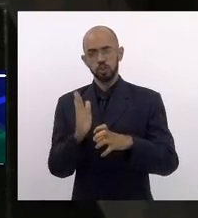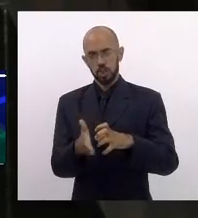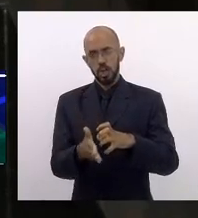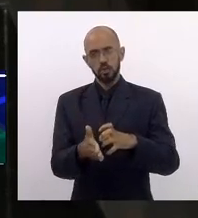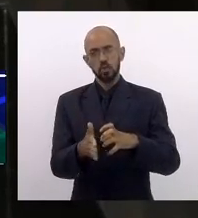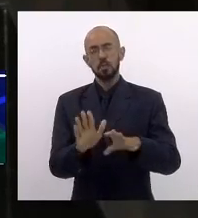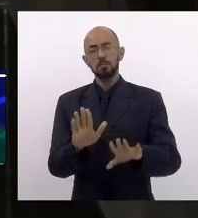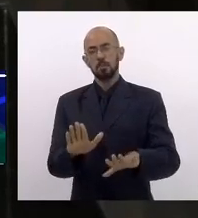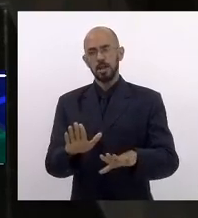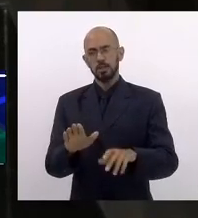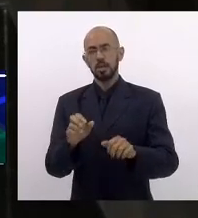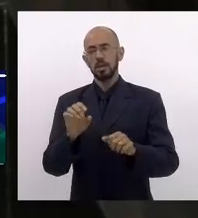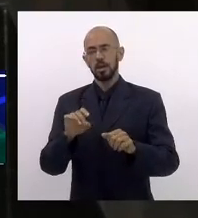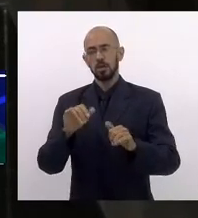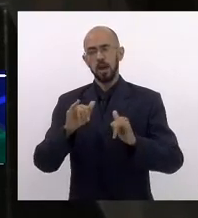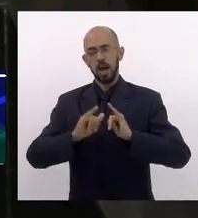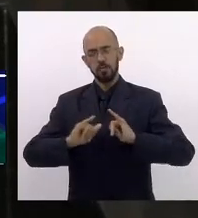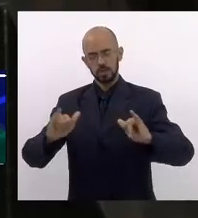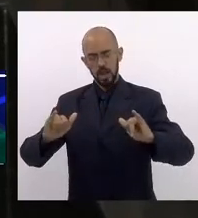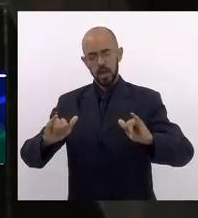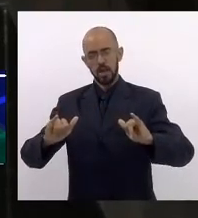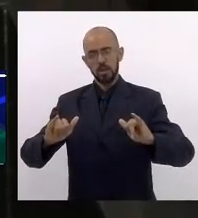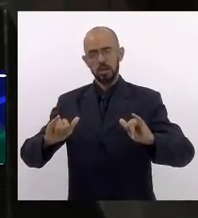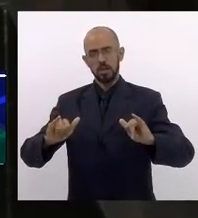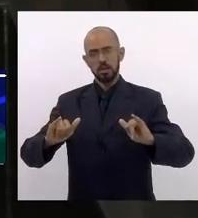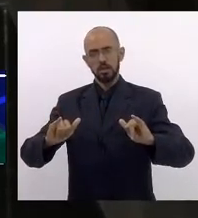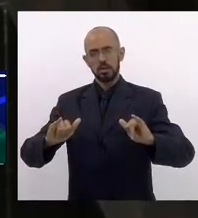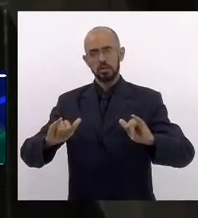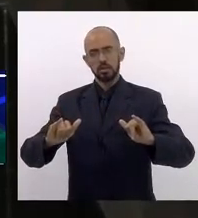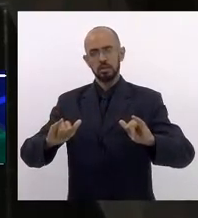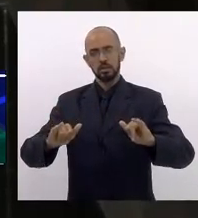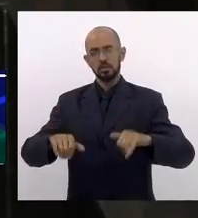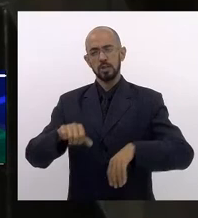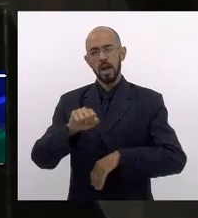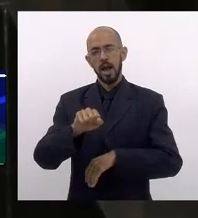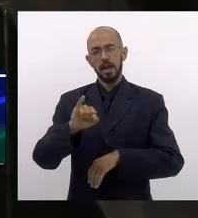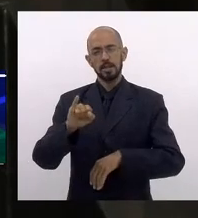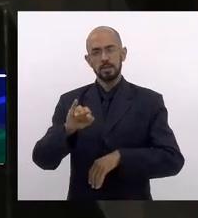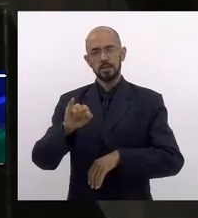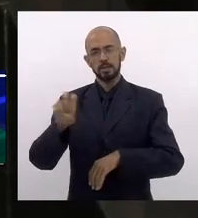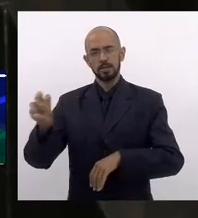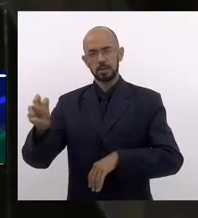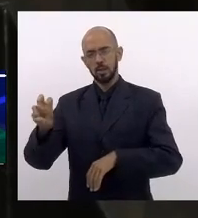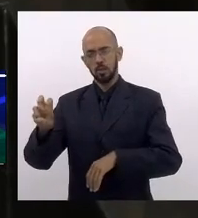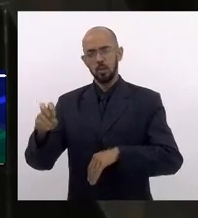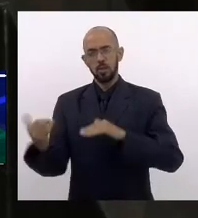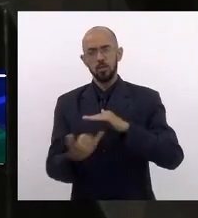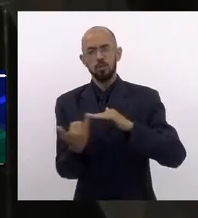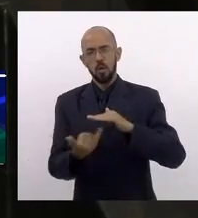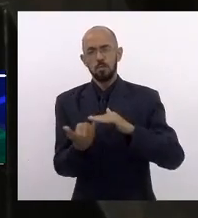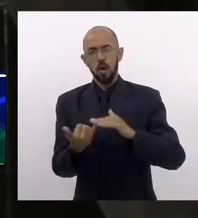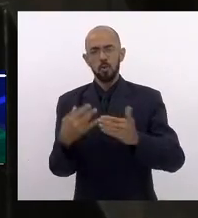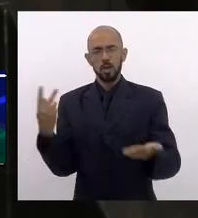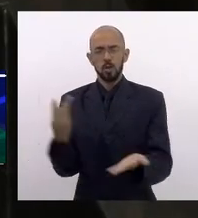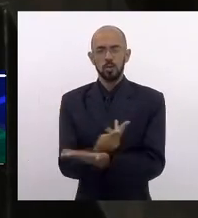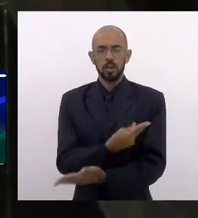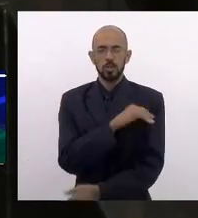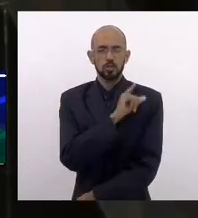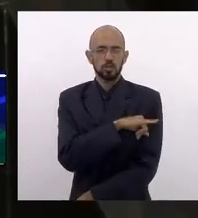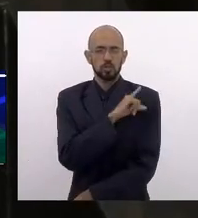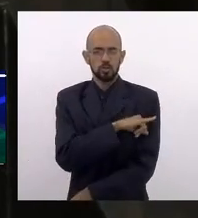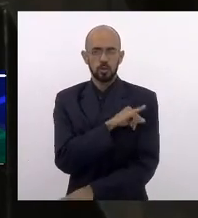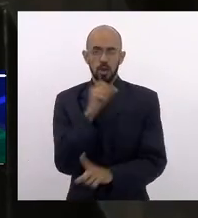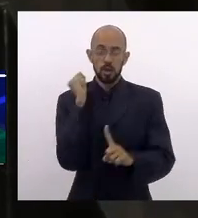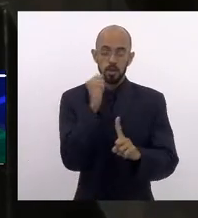fazer essa manifestação para denunciar esse AI-5 oficioso que está em vigor no Rio de Janeiro e que